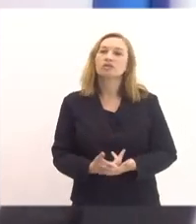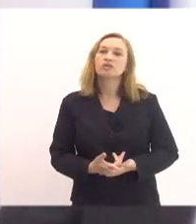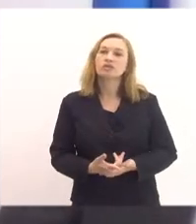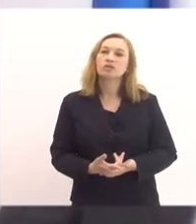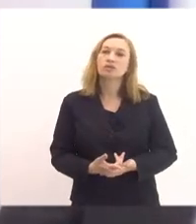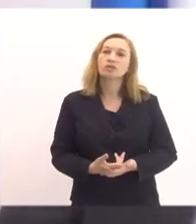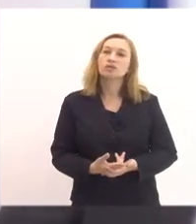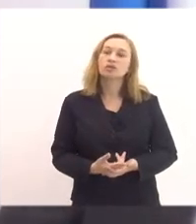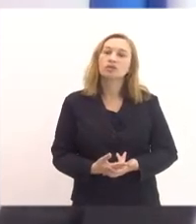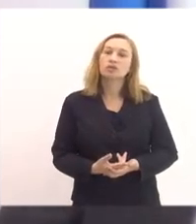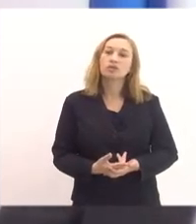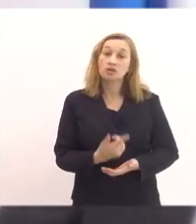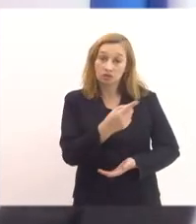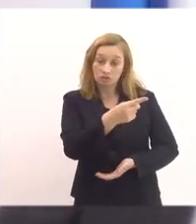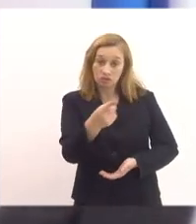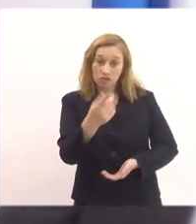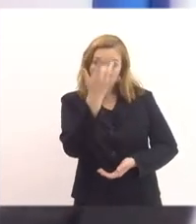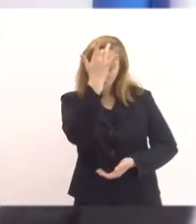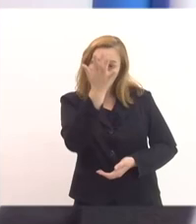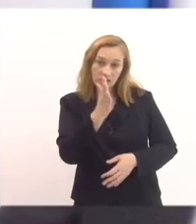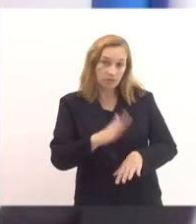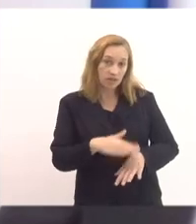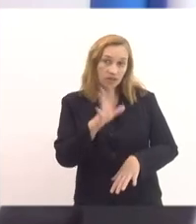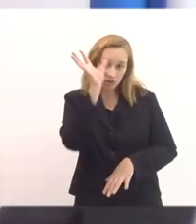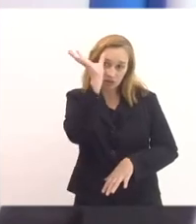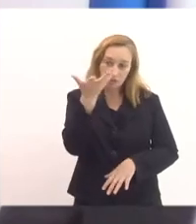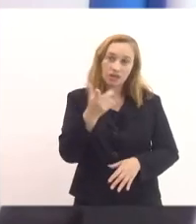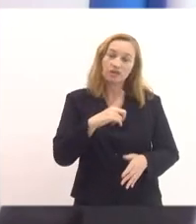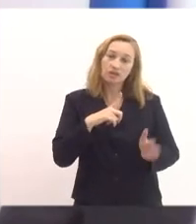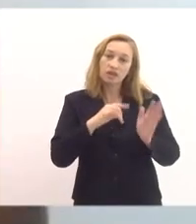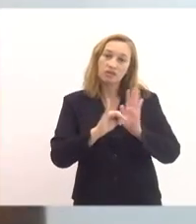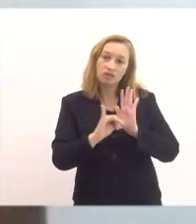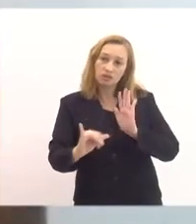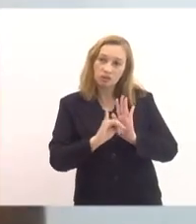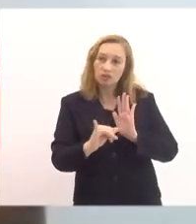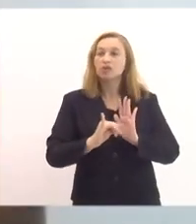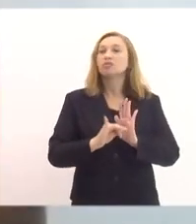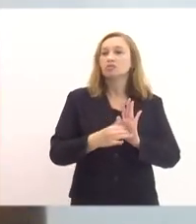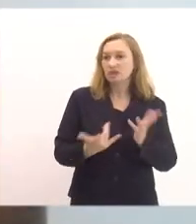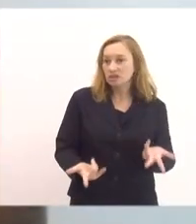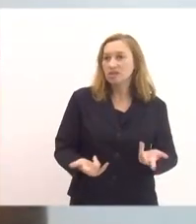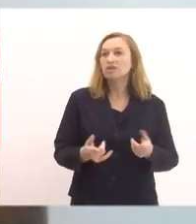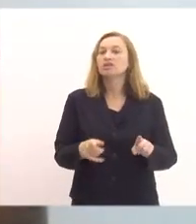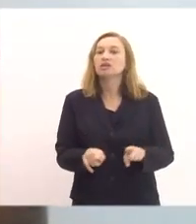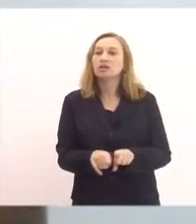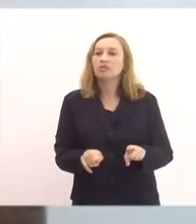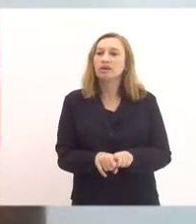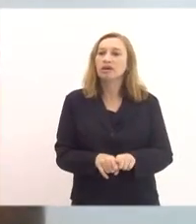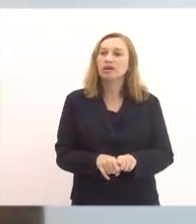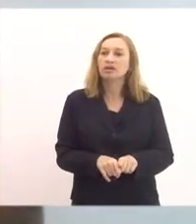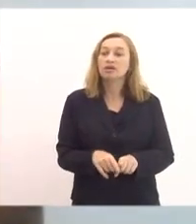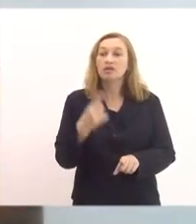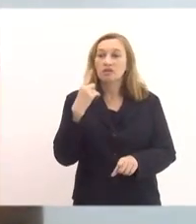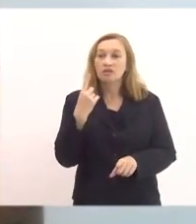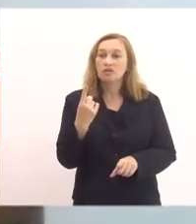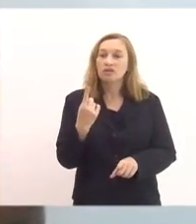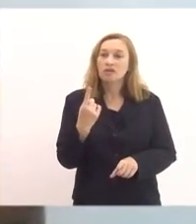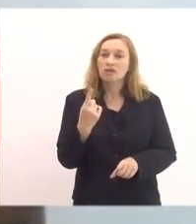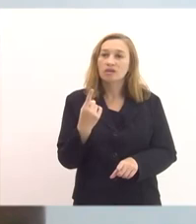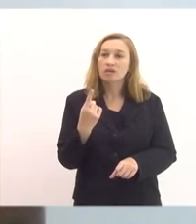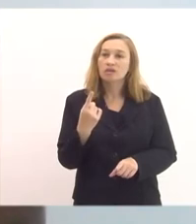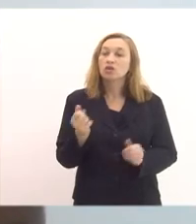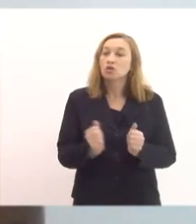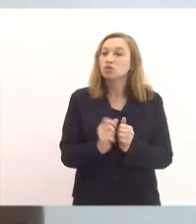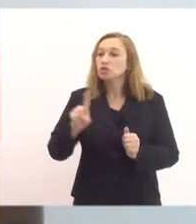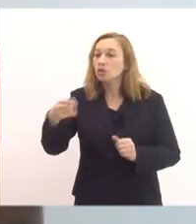o de vocês, que é um pouco mais fácil de resolver, porque já teve algumas listas de publicação, e tentar um critério para a gente estabelecer junto